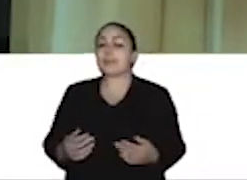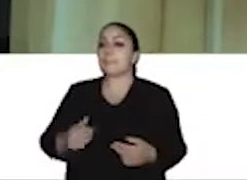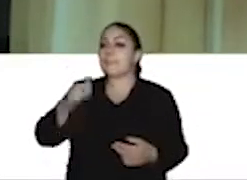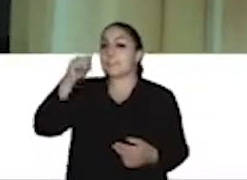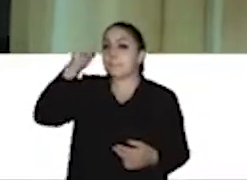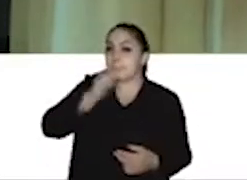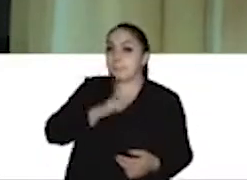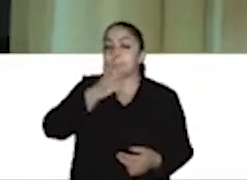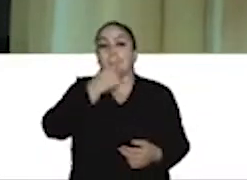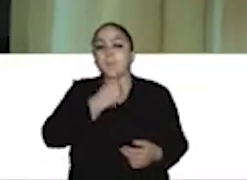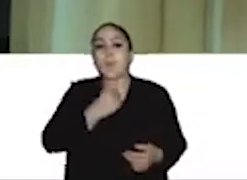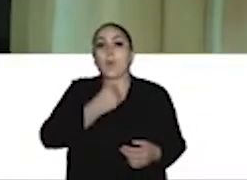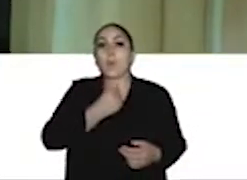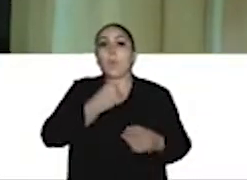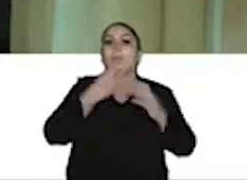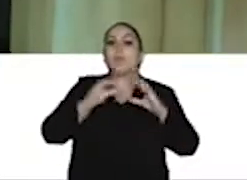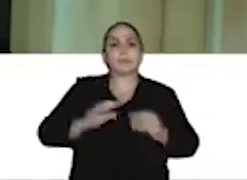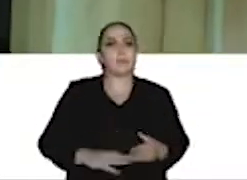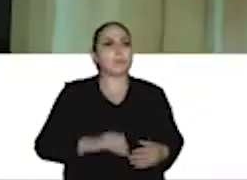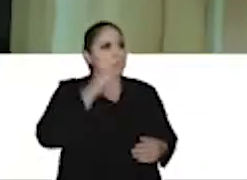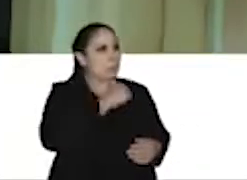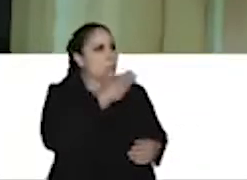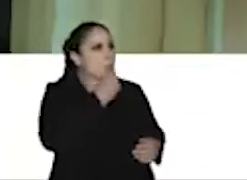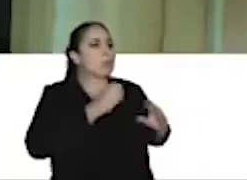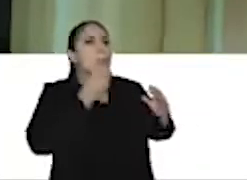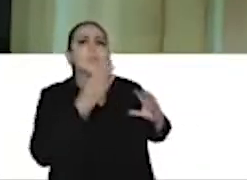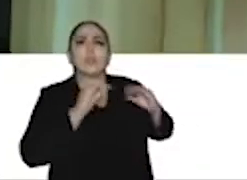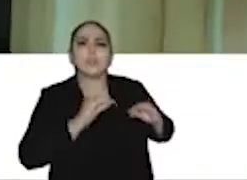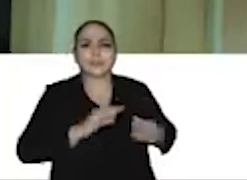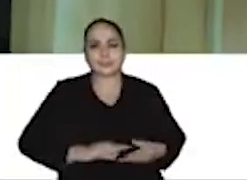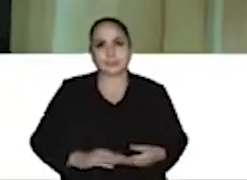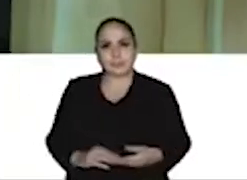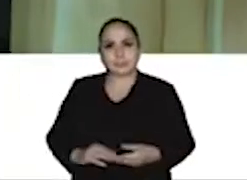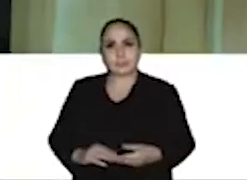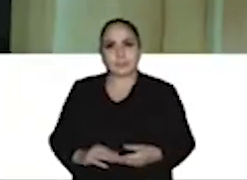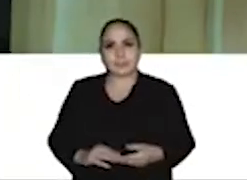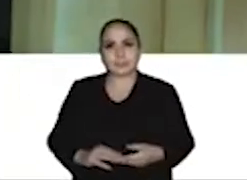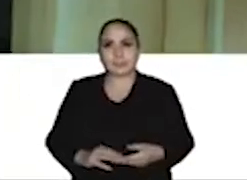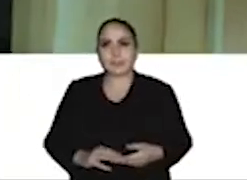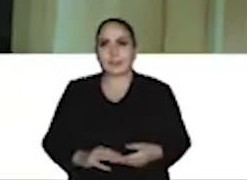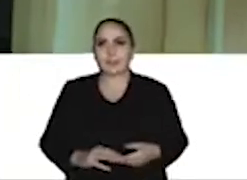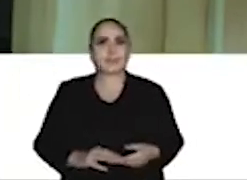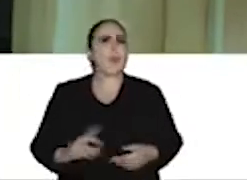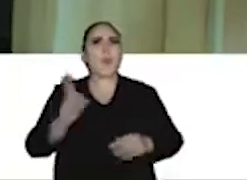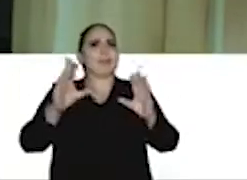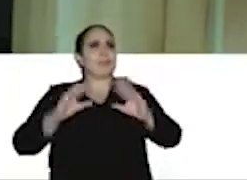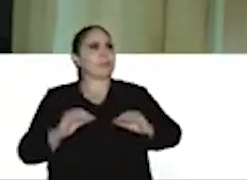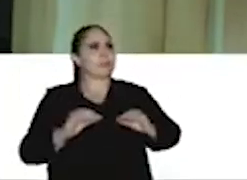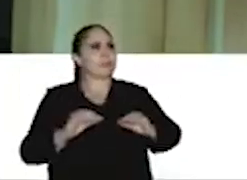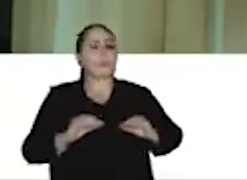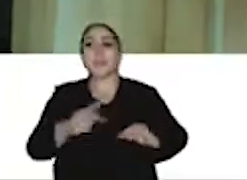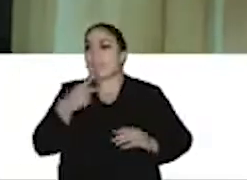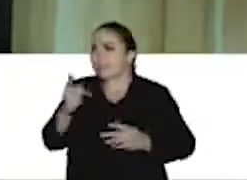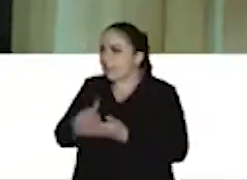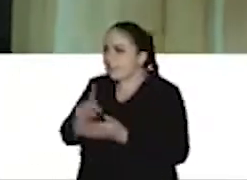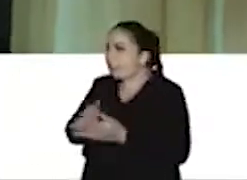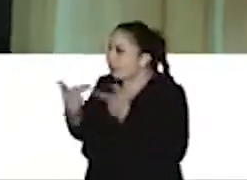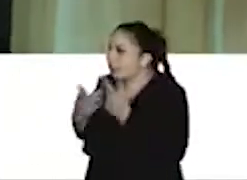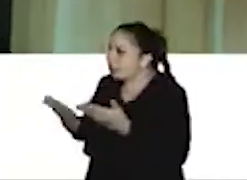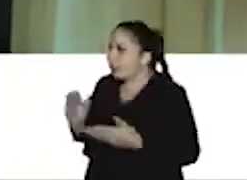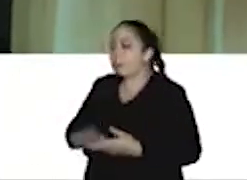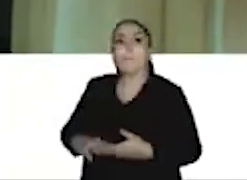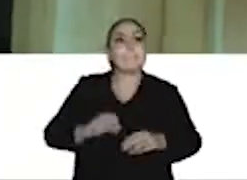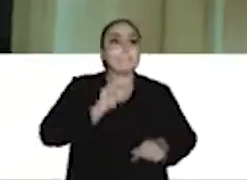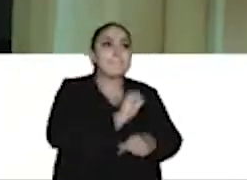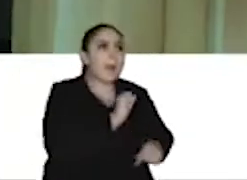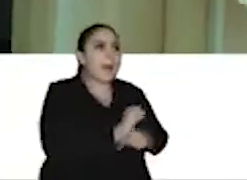Senhoras e senhores, boa noite. Senhoras e senhores, boa noite. Nem é noite, na verdade. Nem é noite, na verdade. Não, na verdade, eu tô falando contigo. Eu tô falando contigo. Para, sua